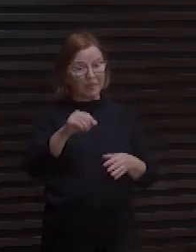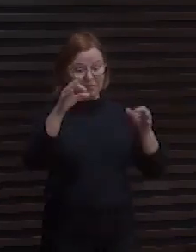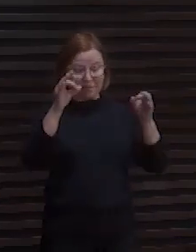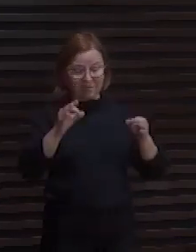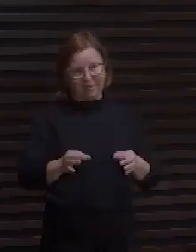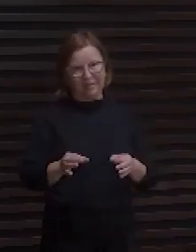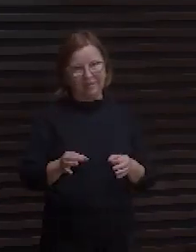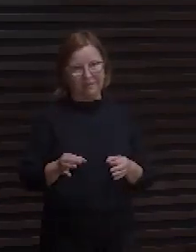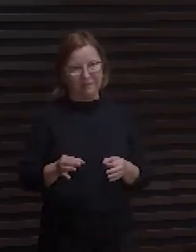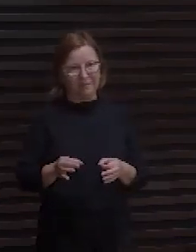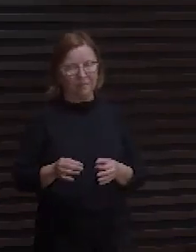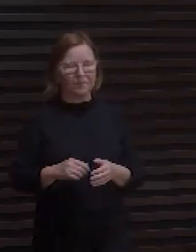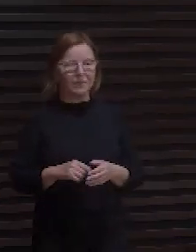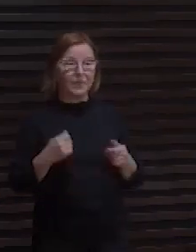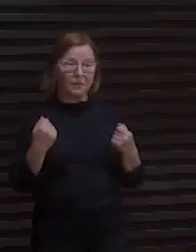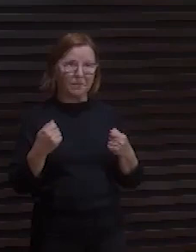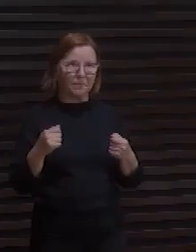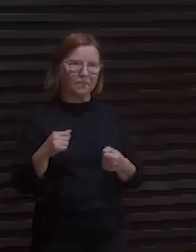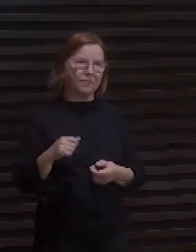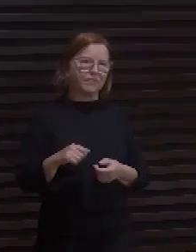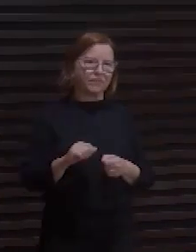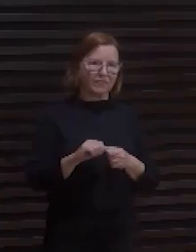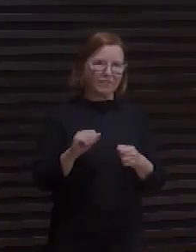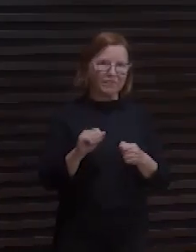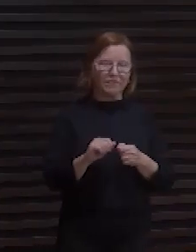que temos de tomar.